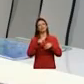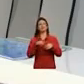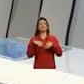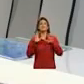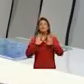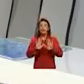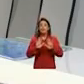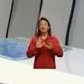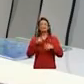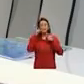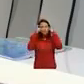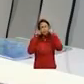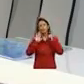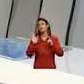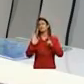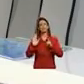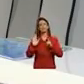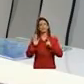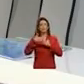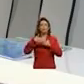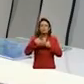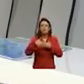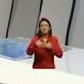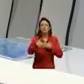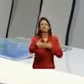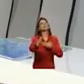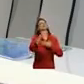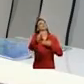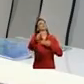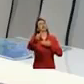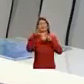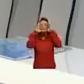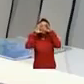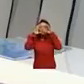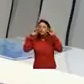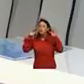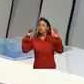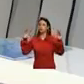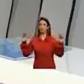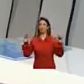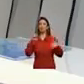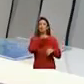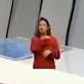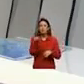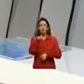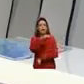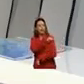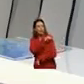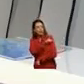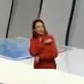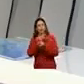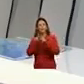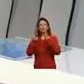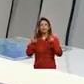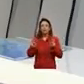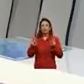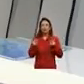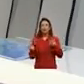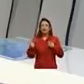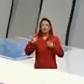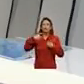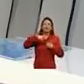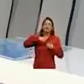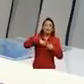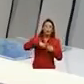nesses próximos dias teremos muita tranquilidade para que você, aluno e professor, possa ir se reaproximando das